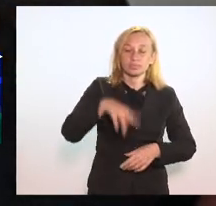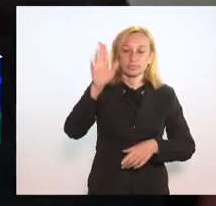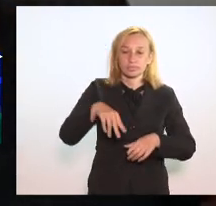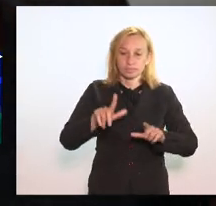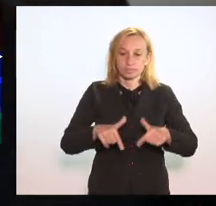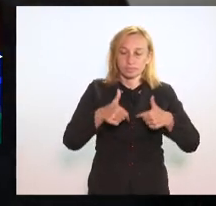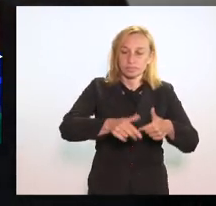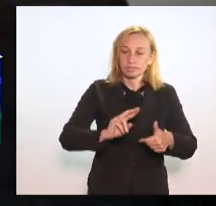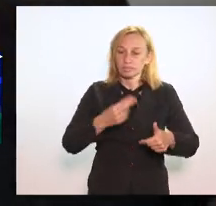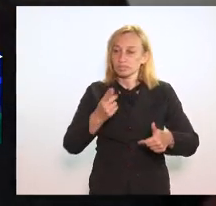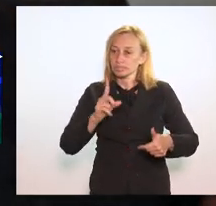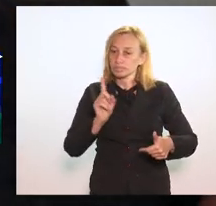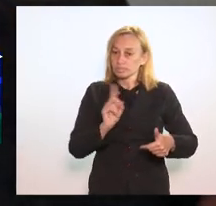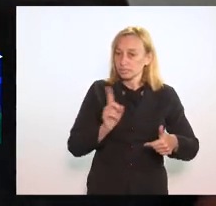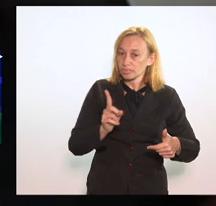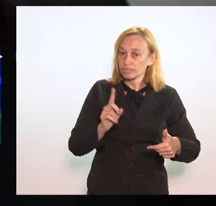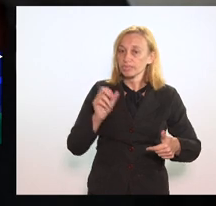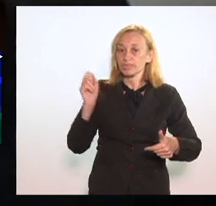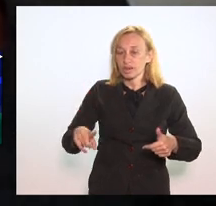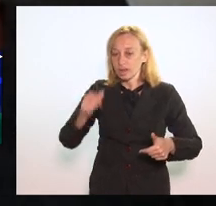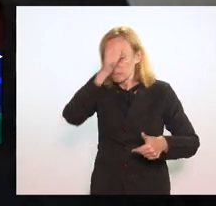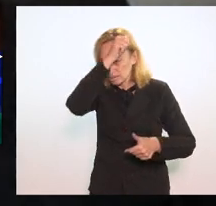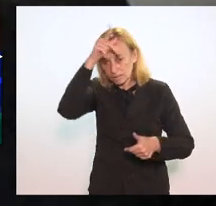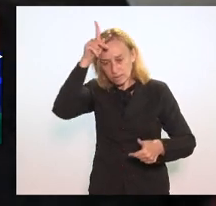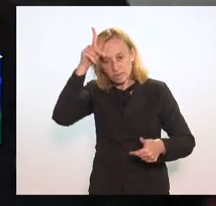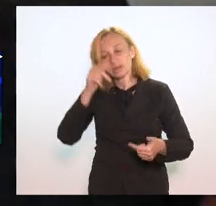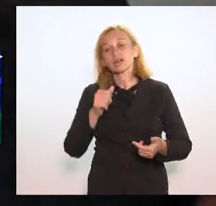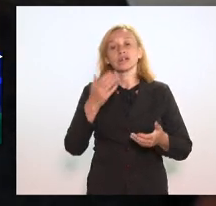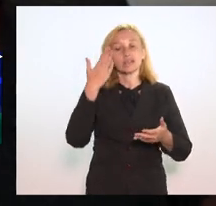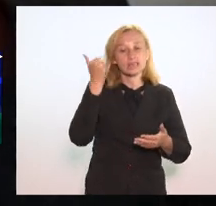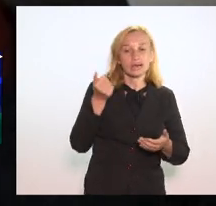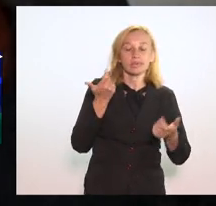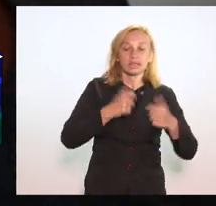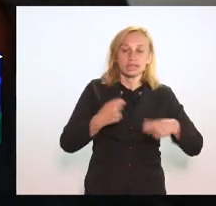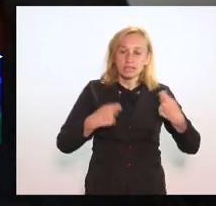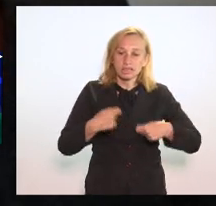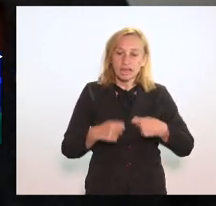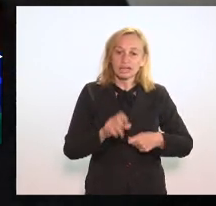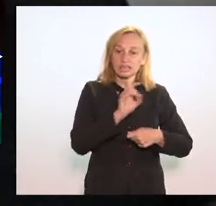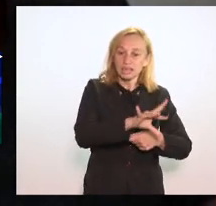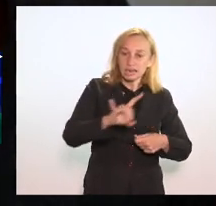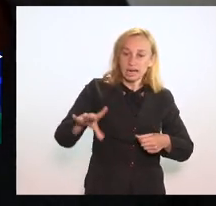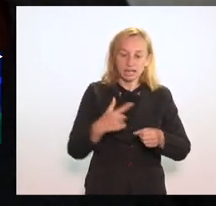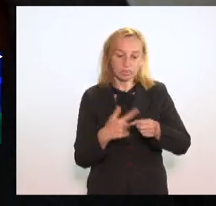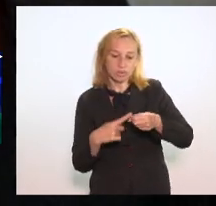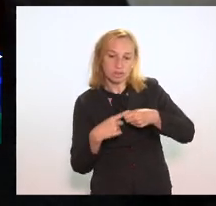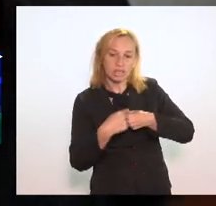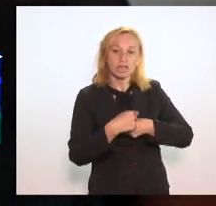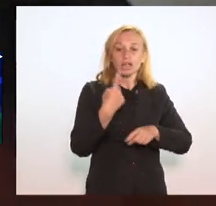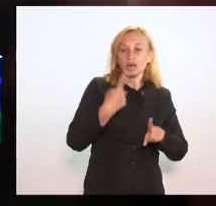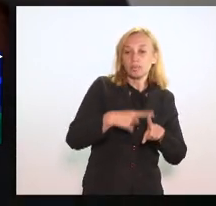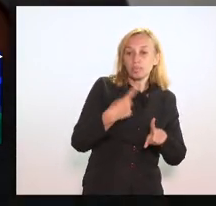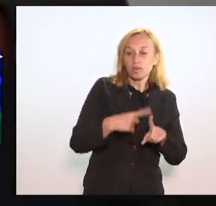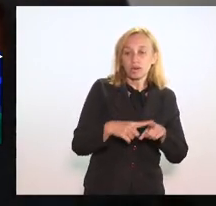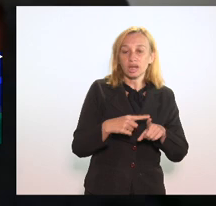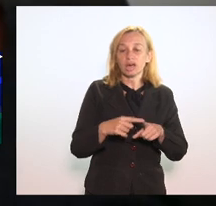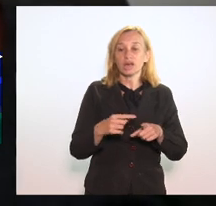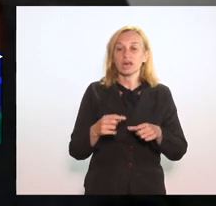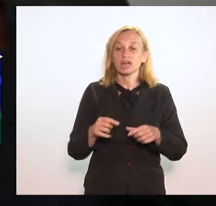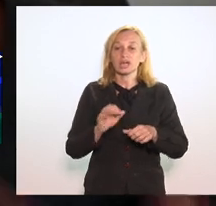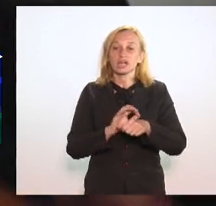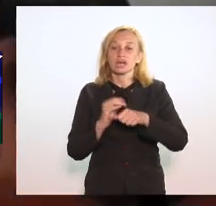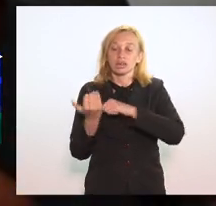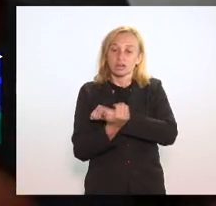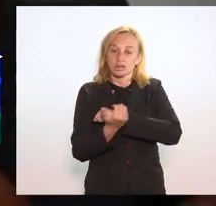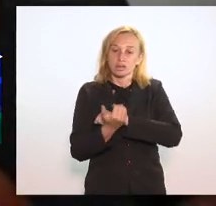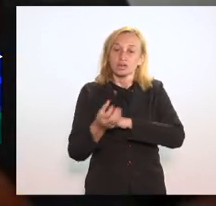ponta que sabe da realidade e quantas vezes tem qual é a capacidade de atendimento E por que que essa ser pão era tão avassaladora